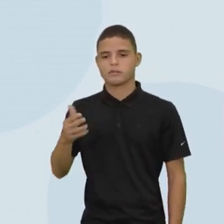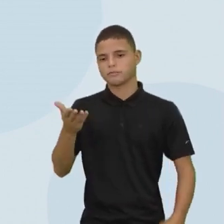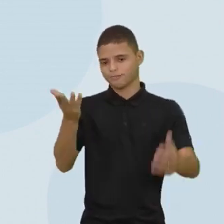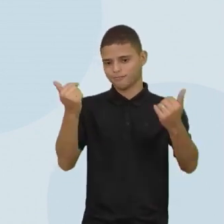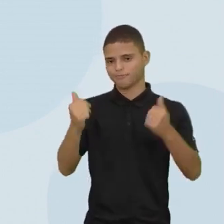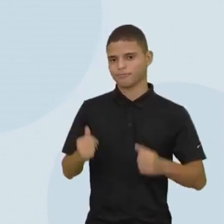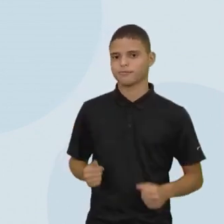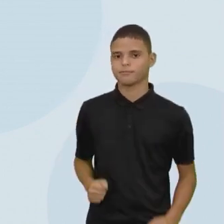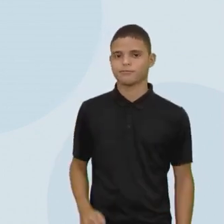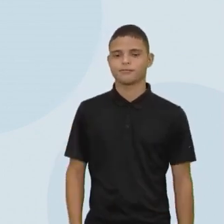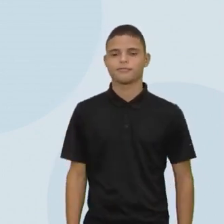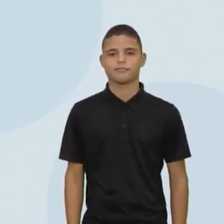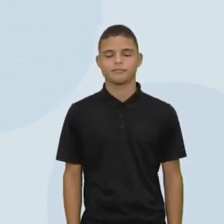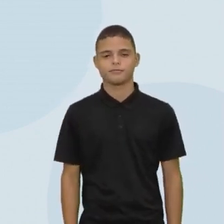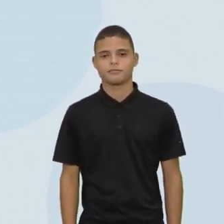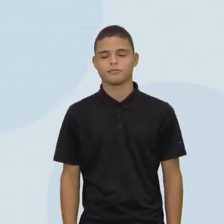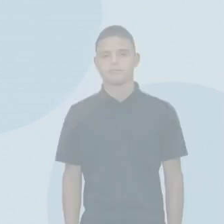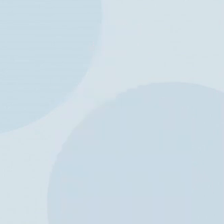Vamos lá.